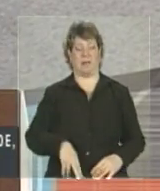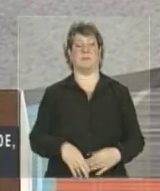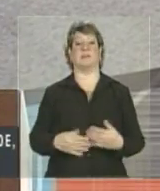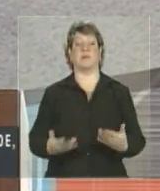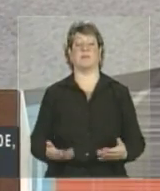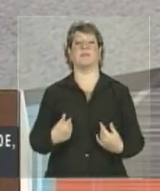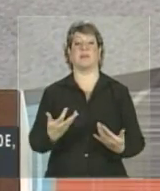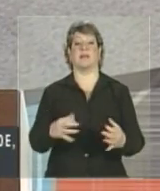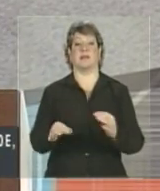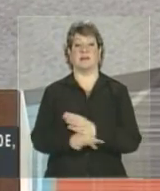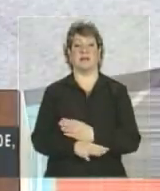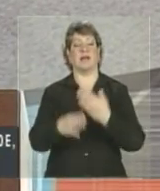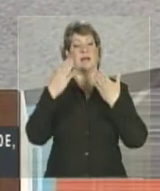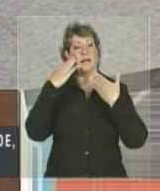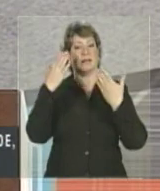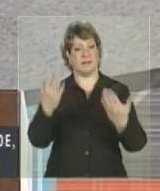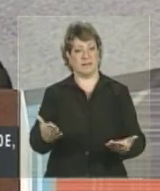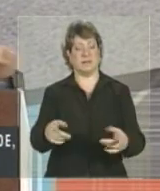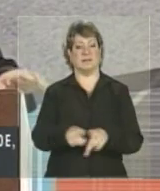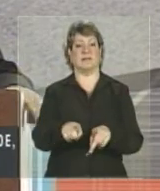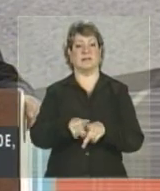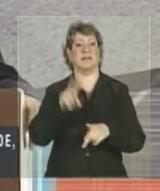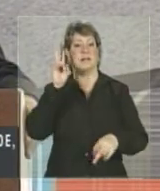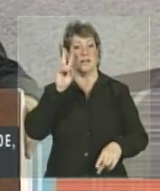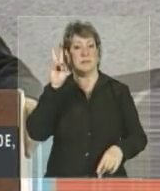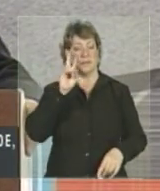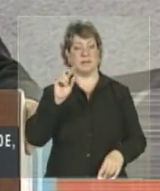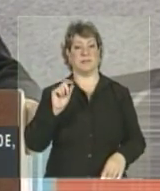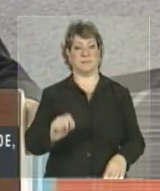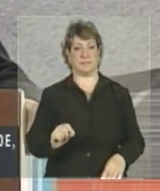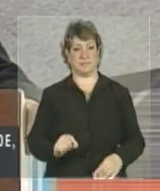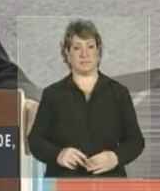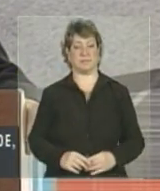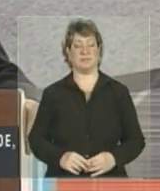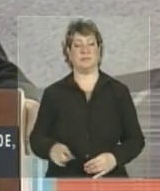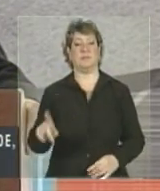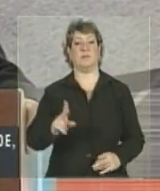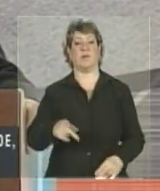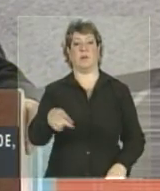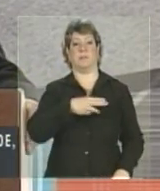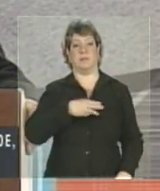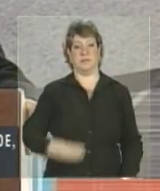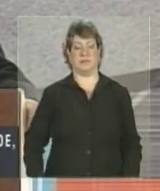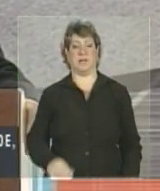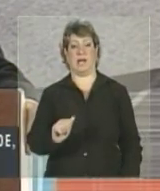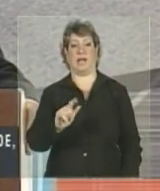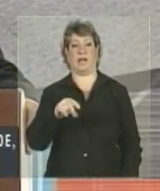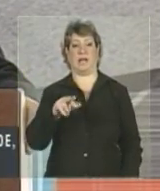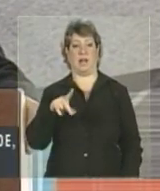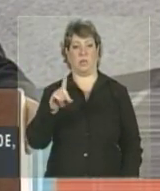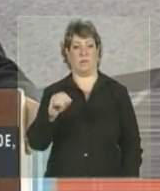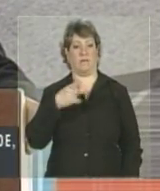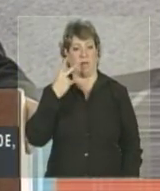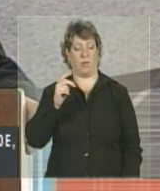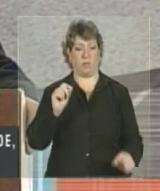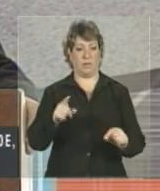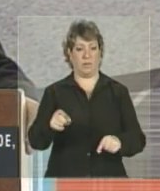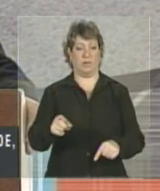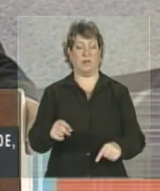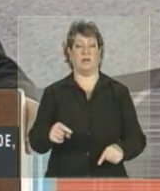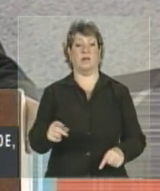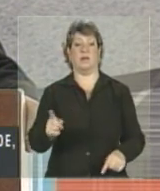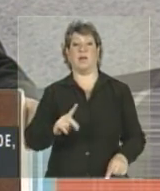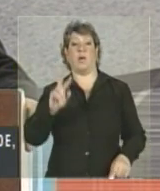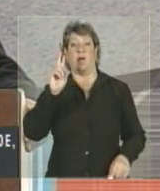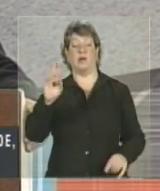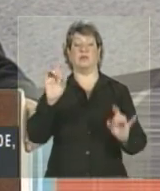terminar agradecendo e lembrando, assim como o ministro Aguinaldo falou, não representa simplesmente a solução